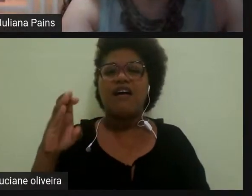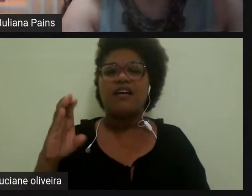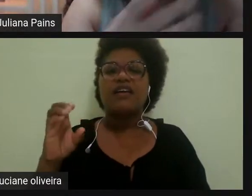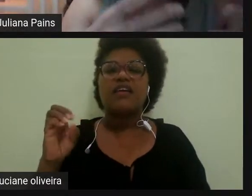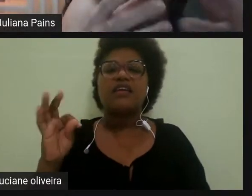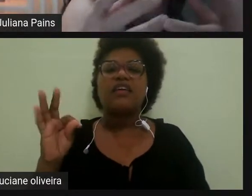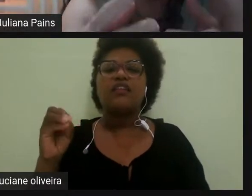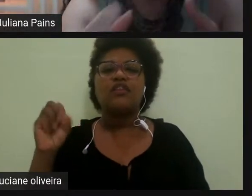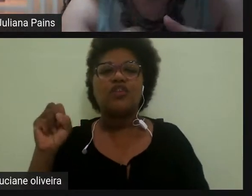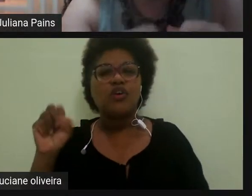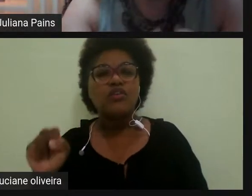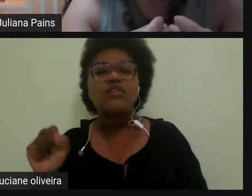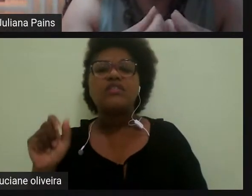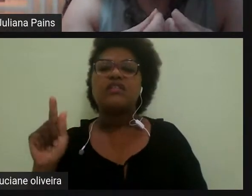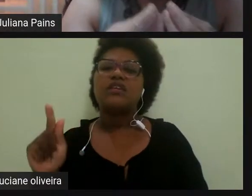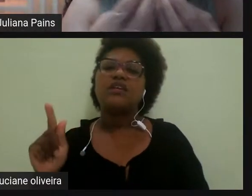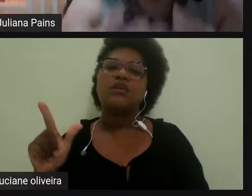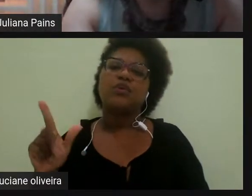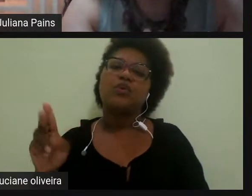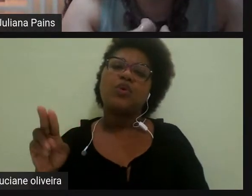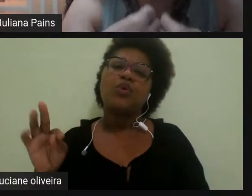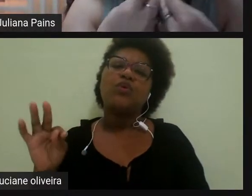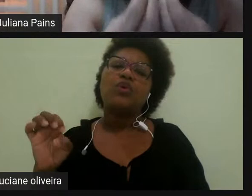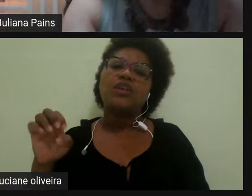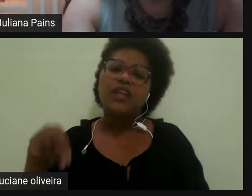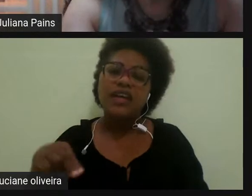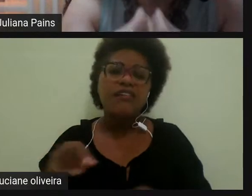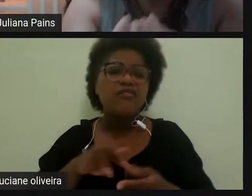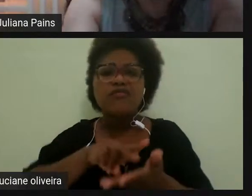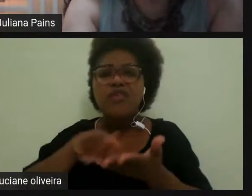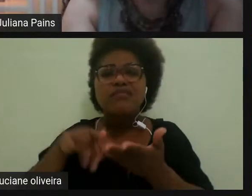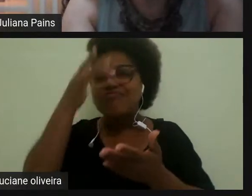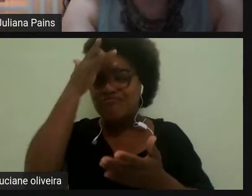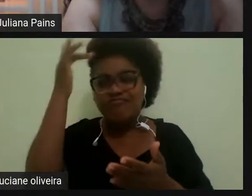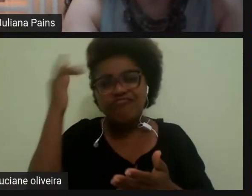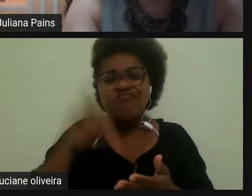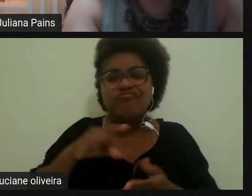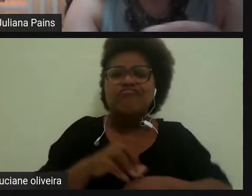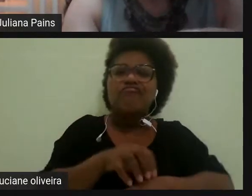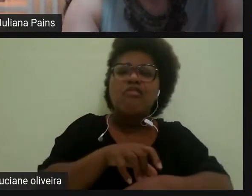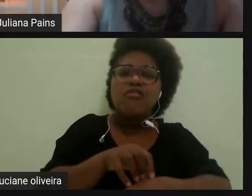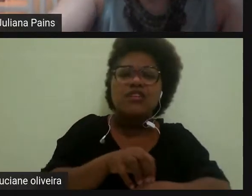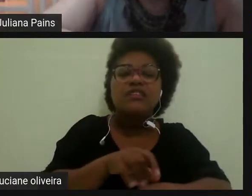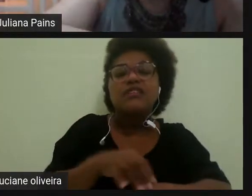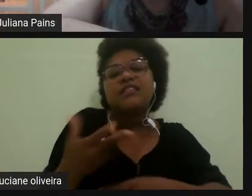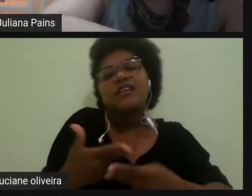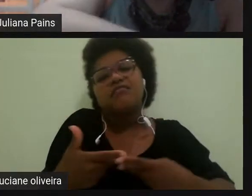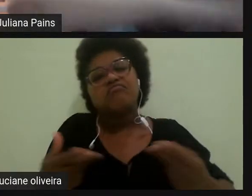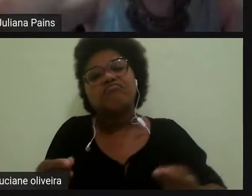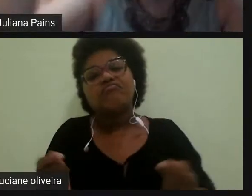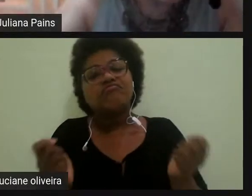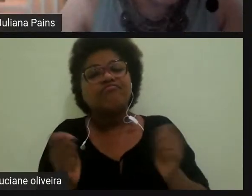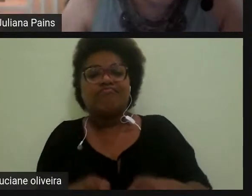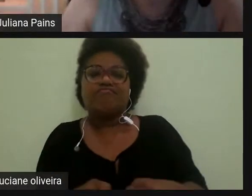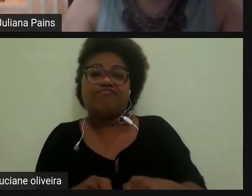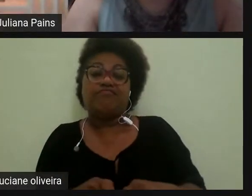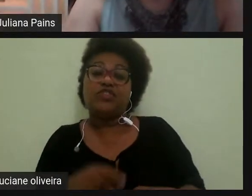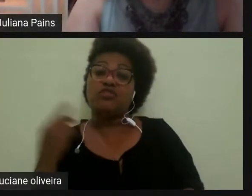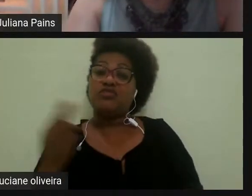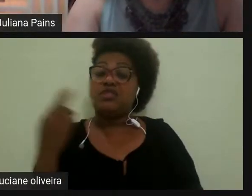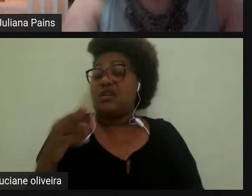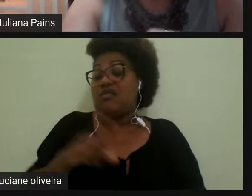que tinham essas questões do ponto de vista de alergias né de impossibilidade mesmo de usar acabaram tendo